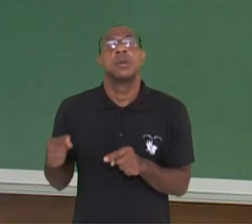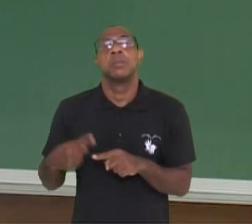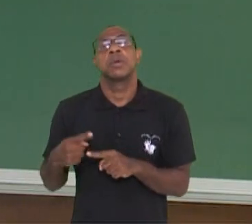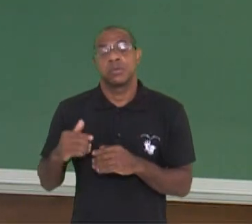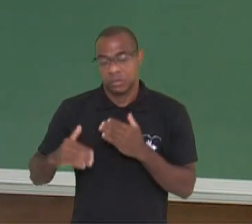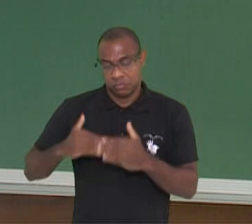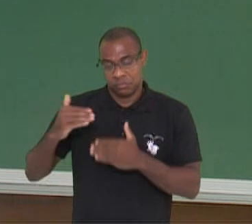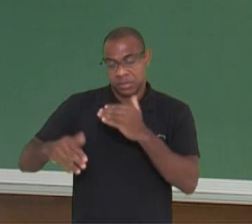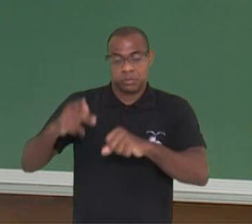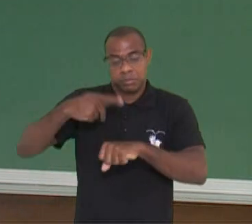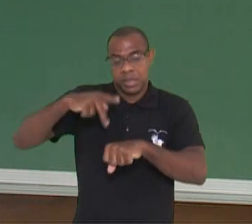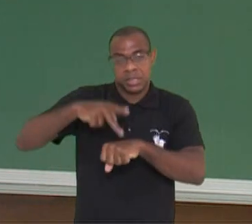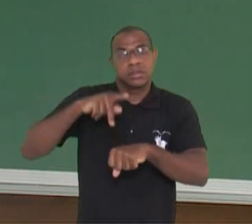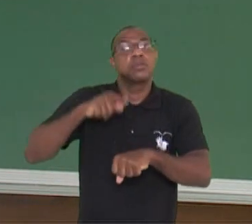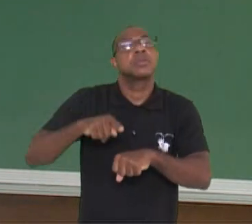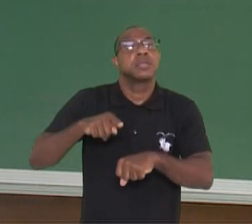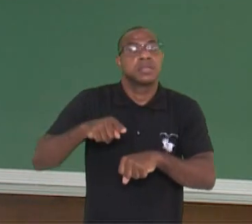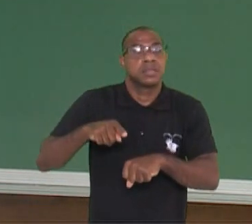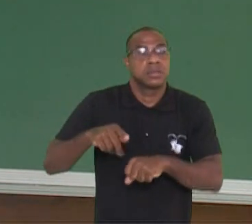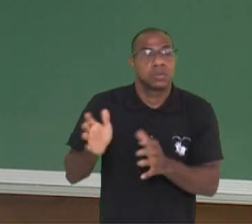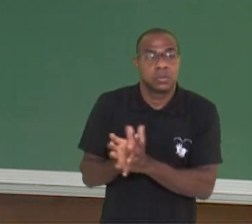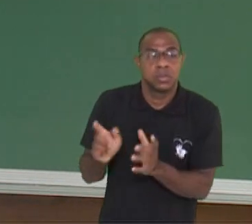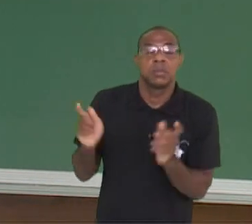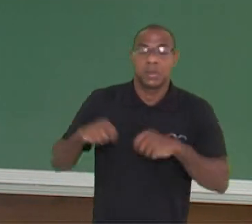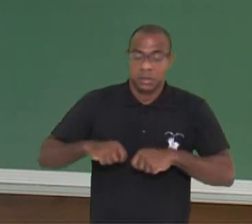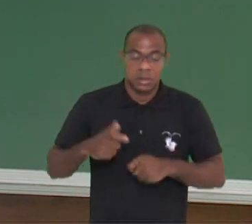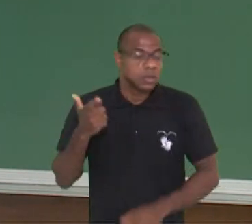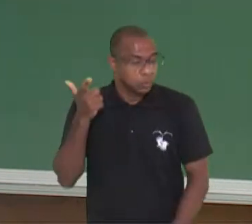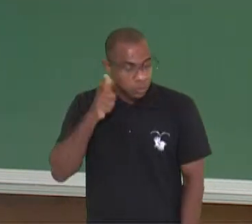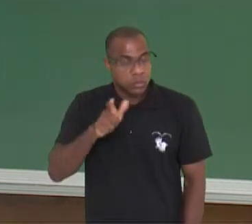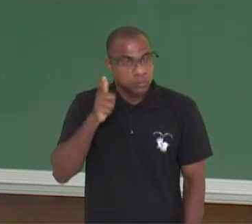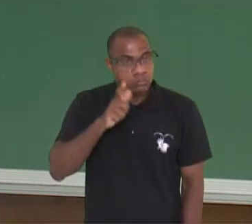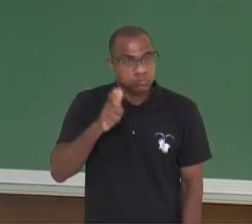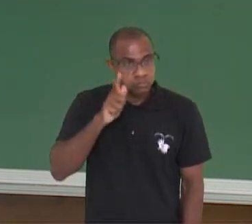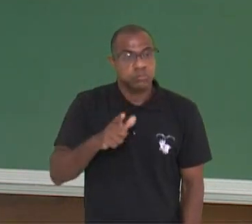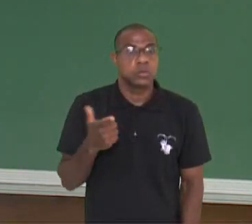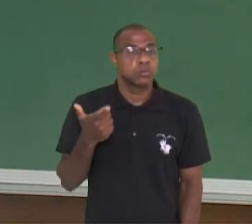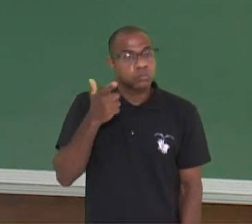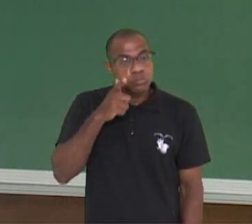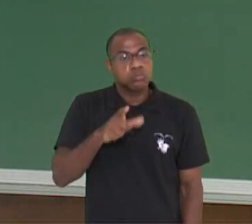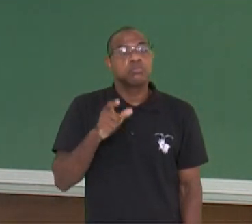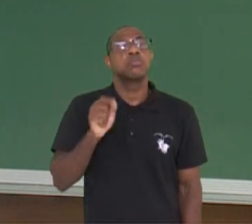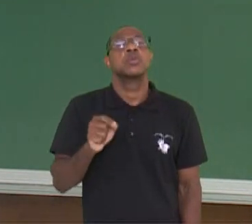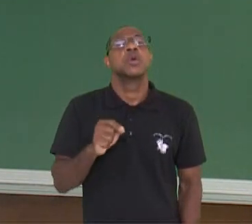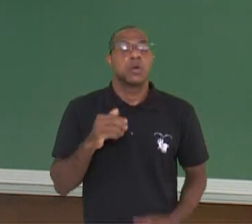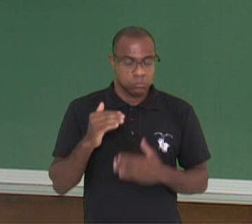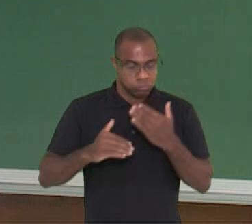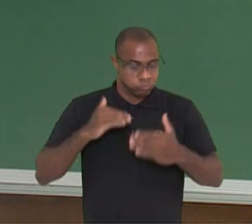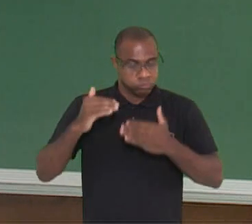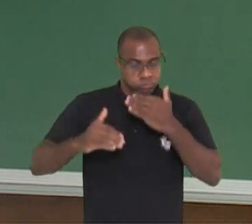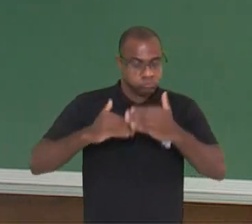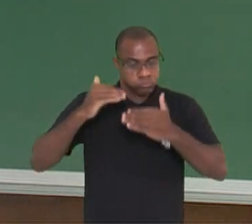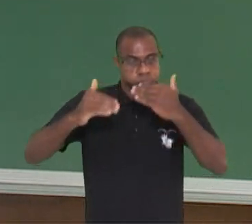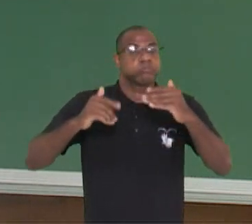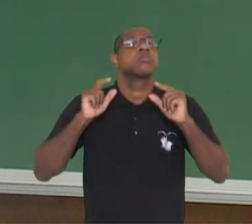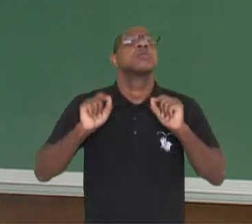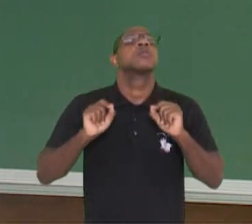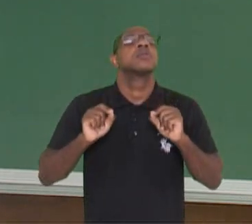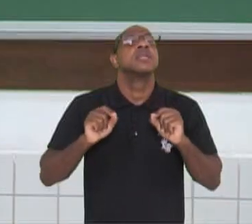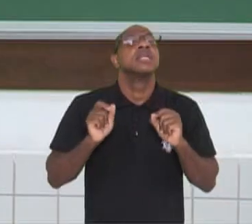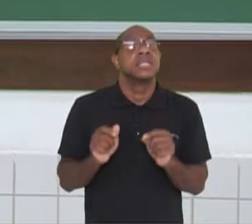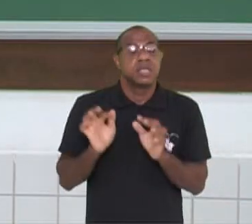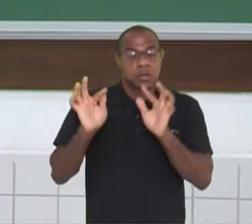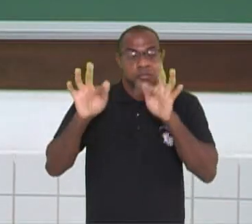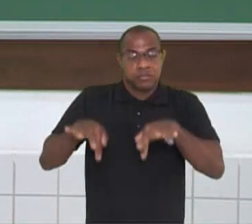do país só poderia ser alcançado, só se poderia chegar ao progresso, ao desenvolvimento, com o fim